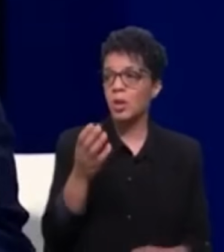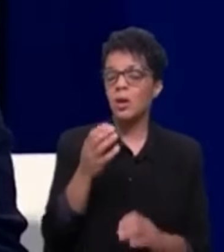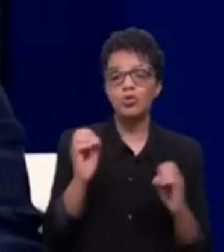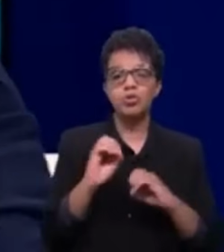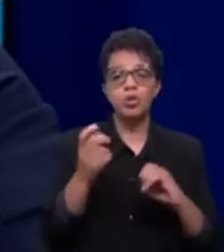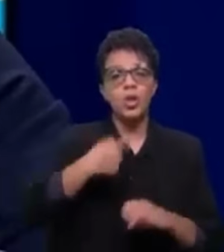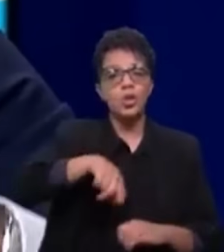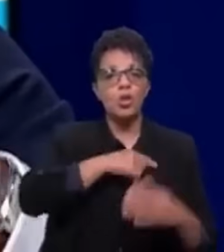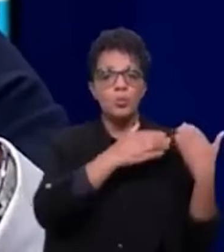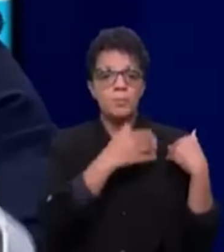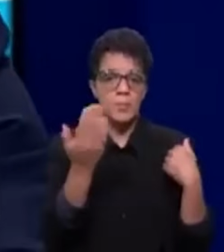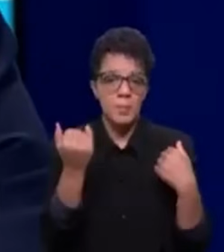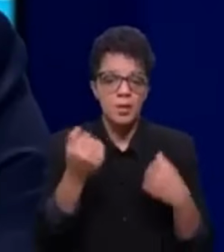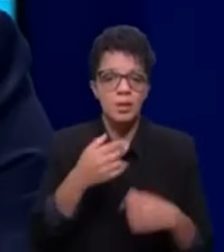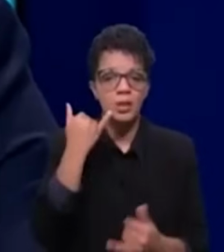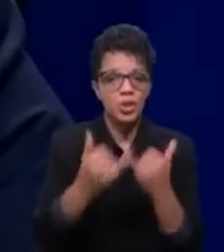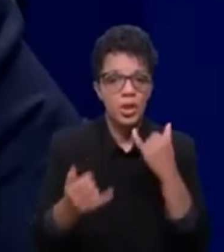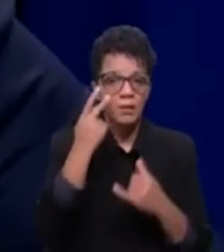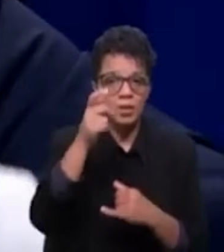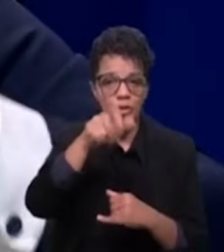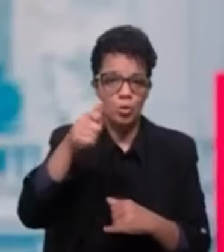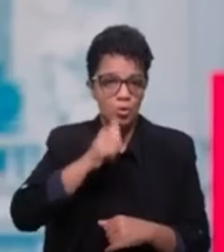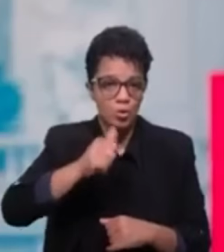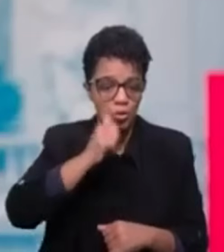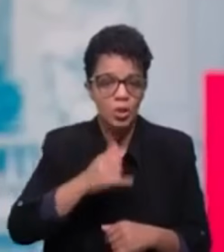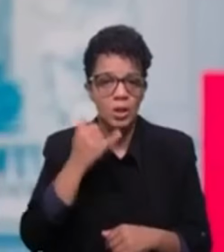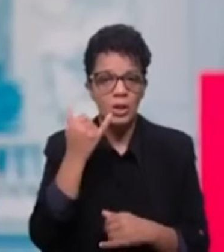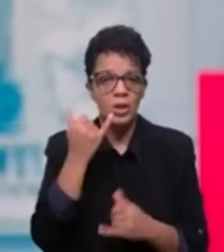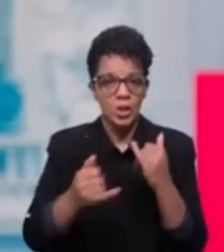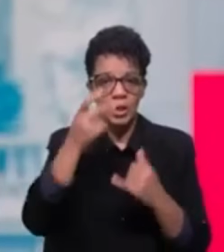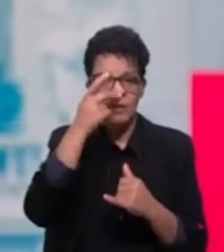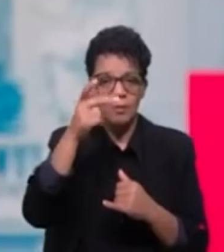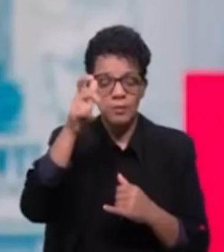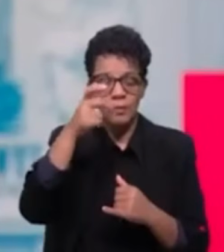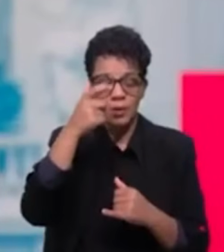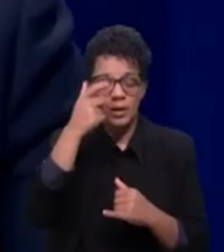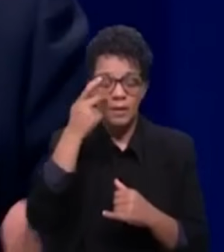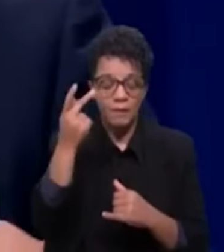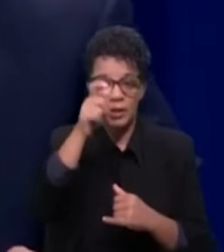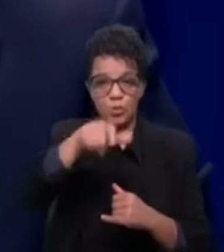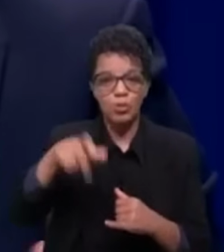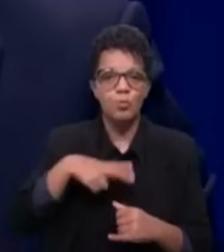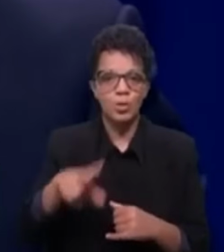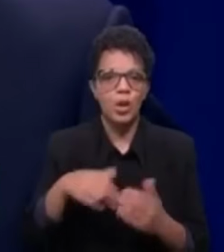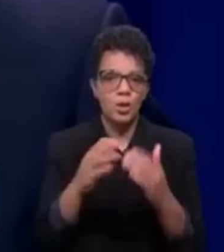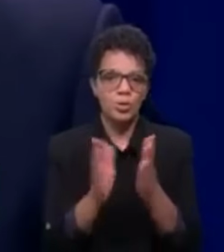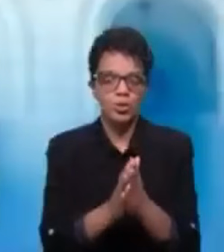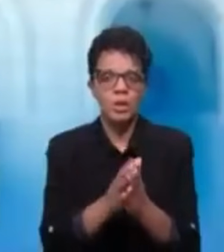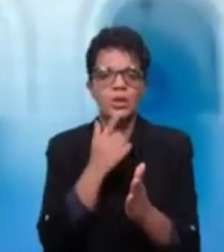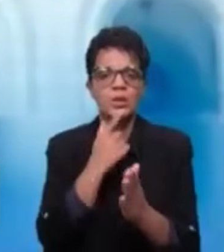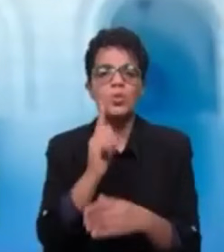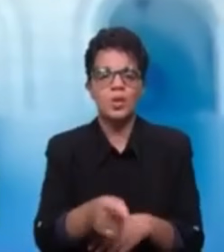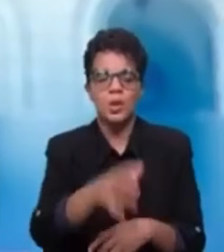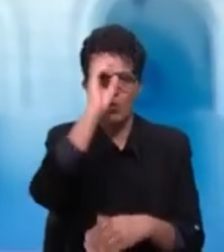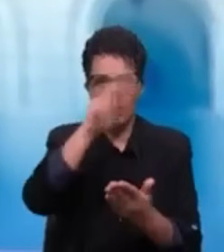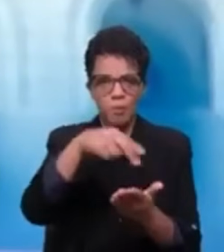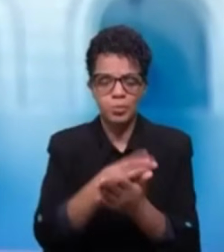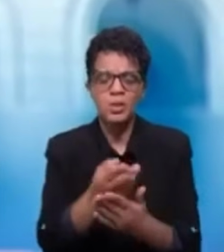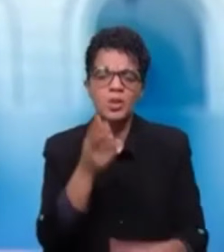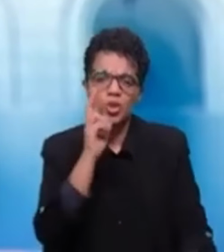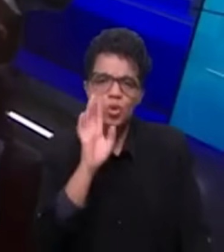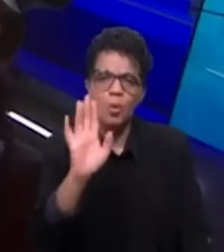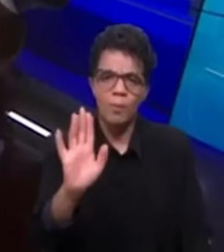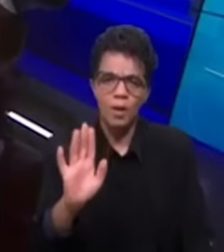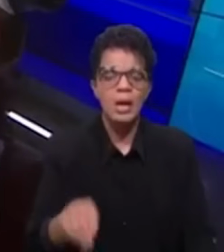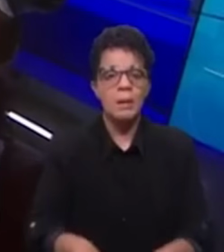vamos ser irresponsáveis vamos arriscar a vida dos assuan vamos arriscar a vida dos portugueses todos derruba este governo Então mas desculpa lá então mas desculpa lá